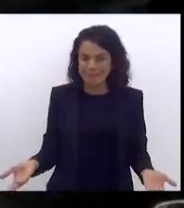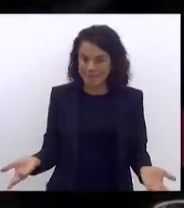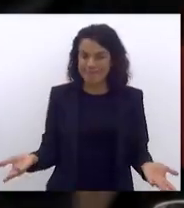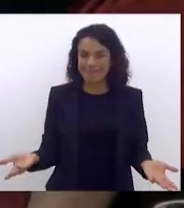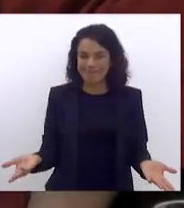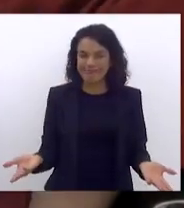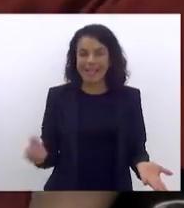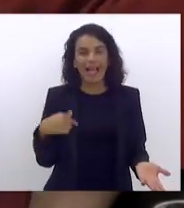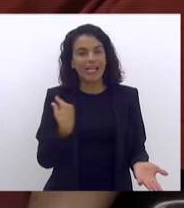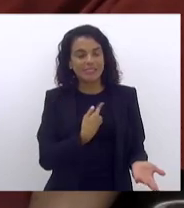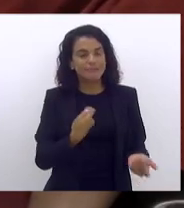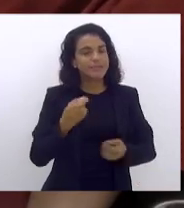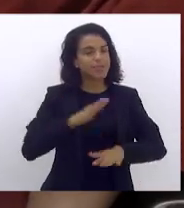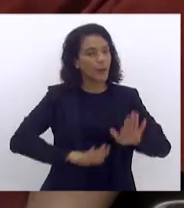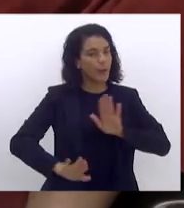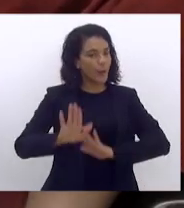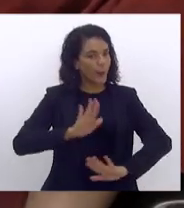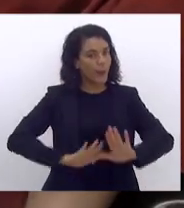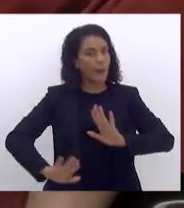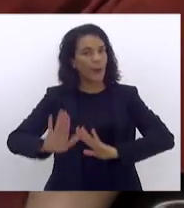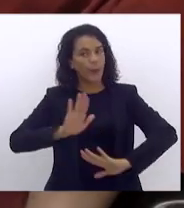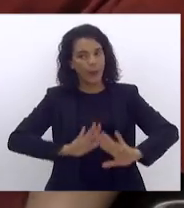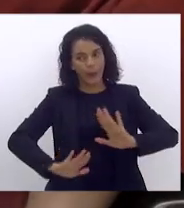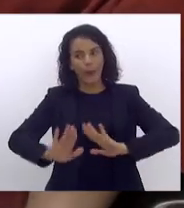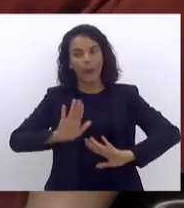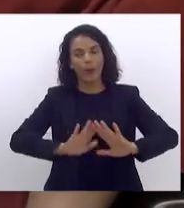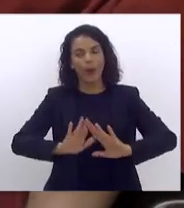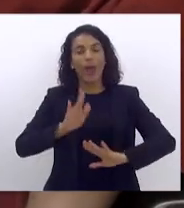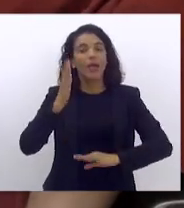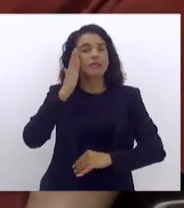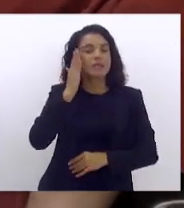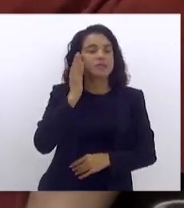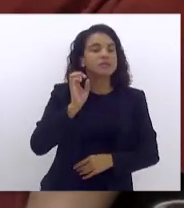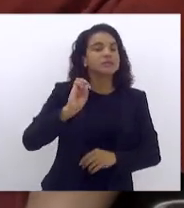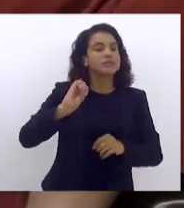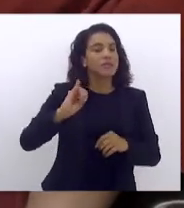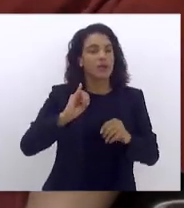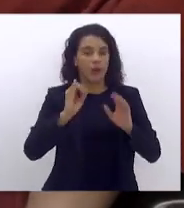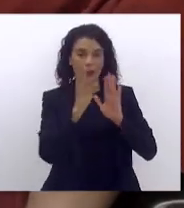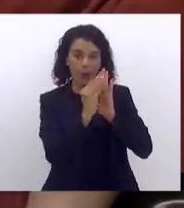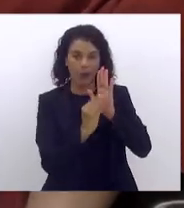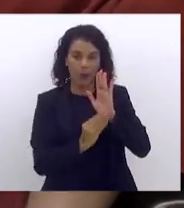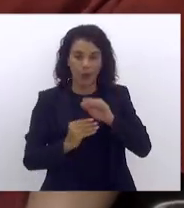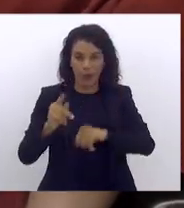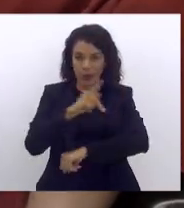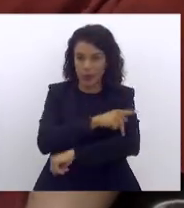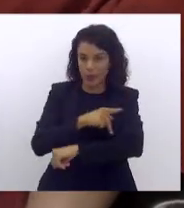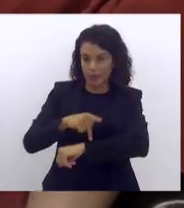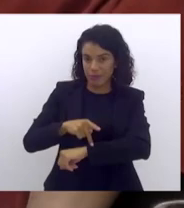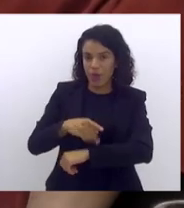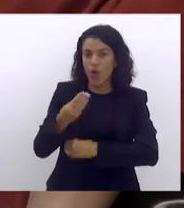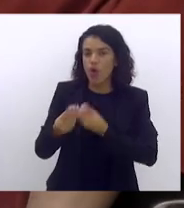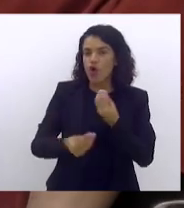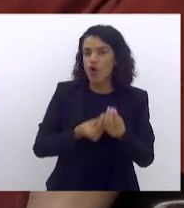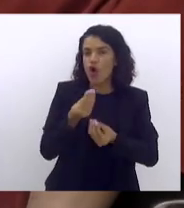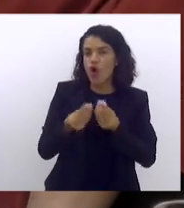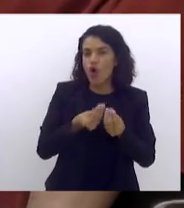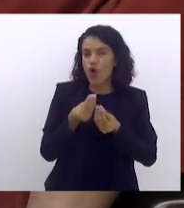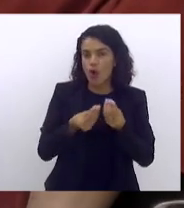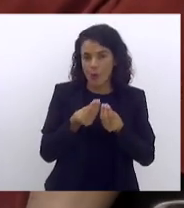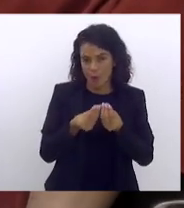ser muito zeloso e muito zelosa é saber se o conteúdo pedagógico, por onde que ele passou,